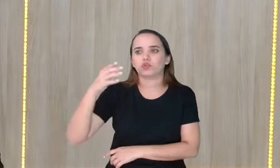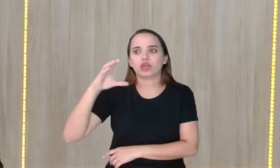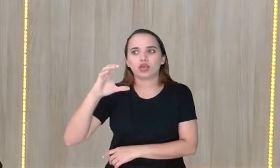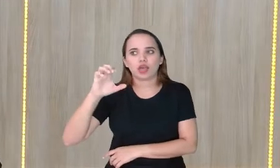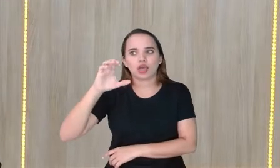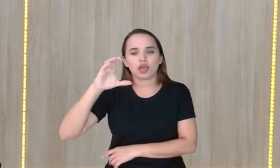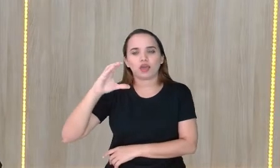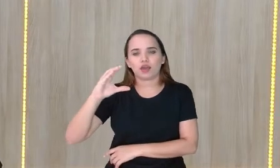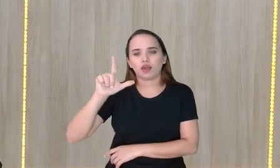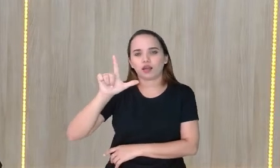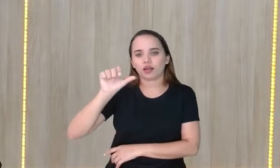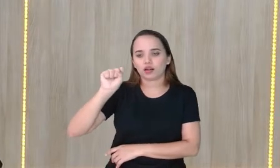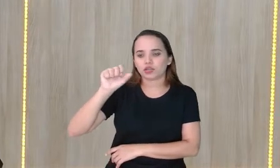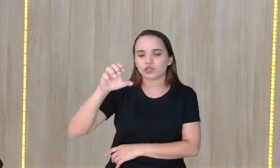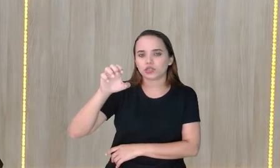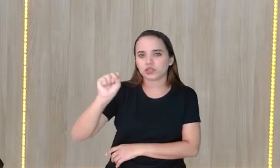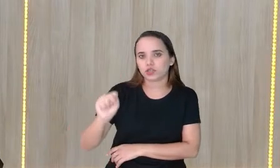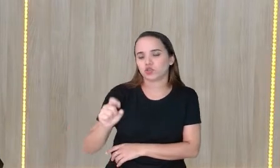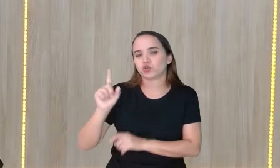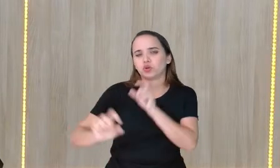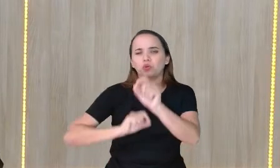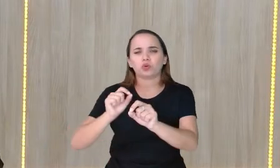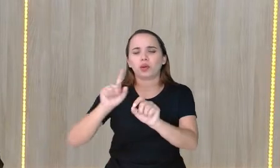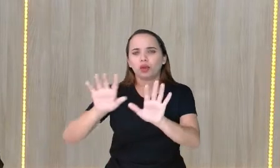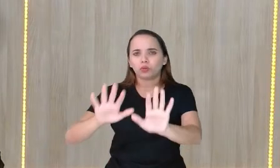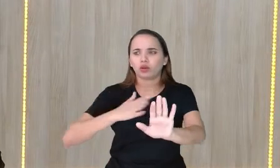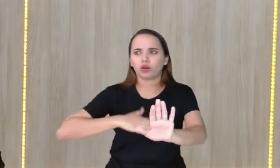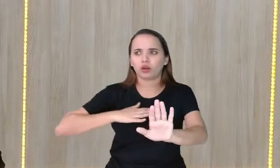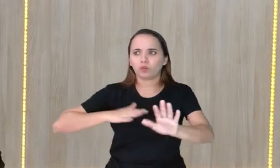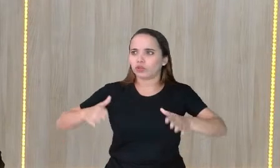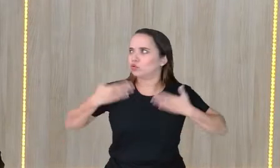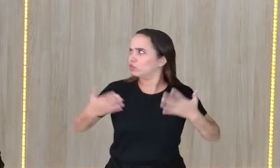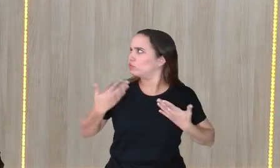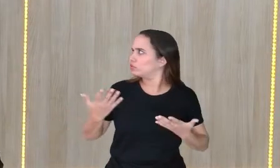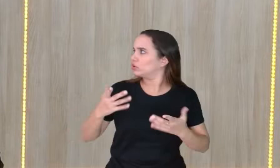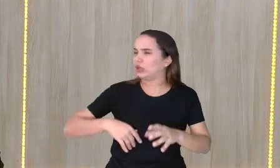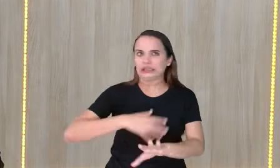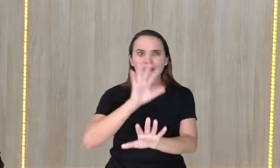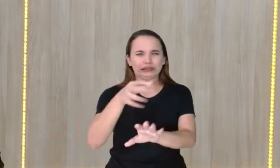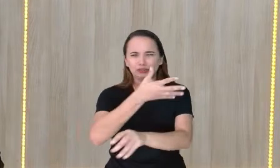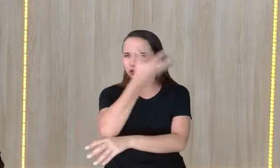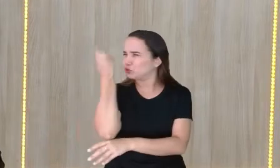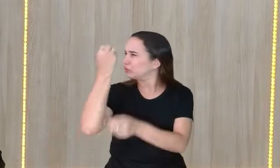quando a gente usa os... Eita, gente, eu esqueci.